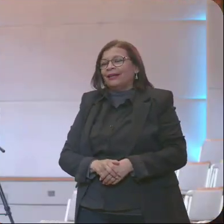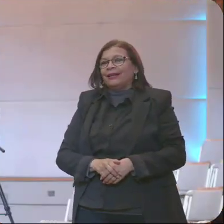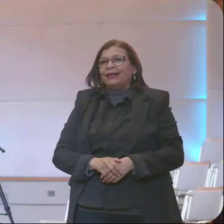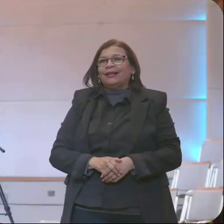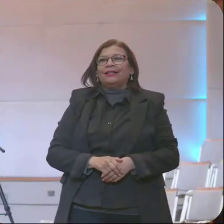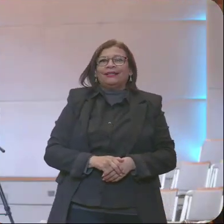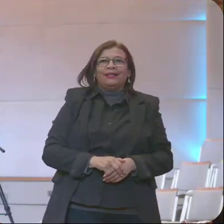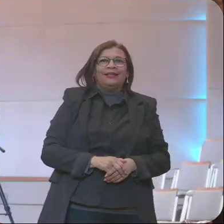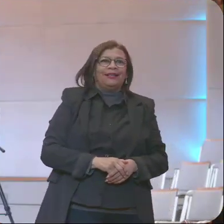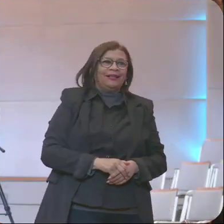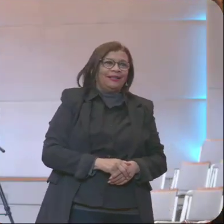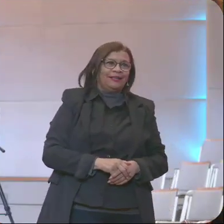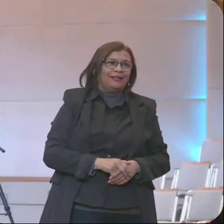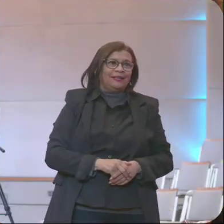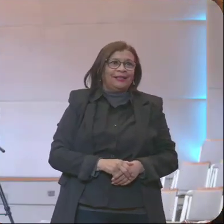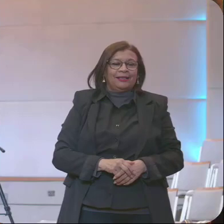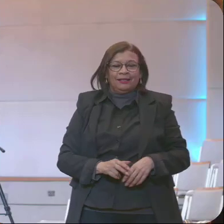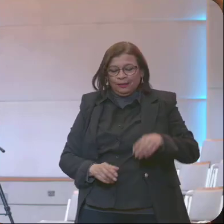Saudade pro teu pastor agora.